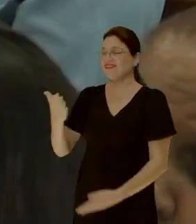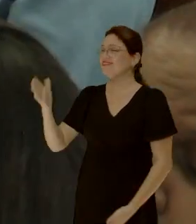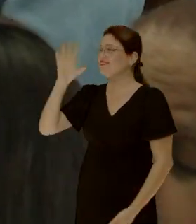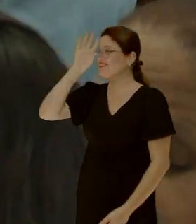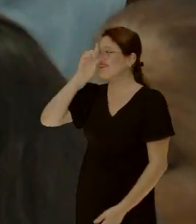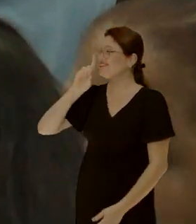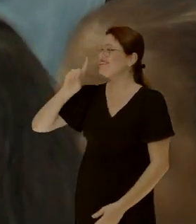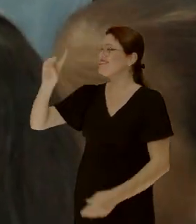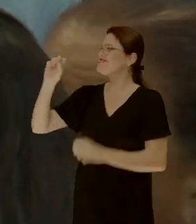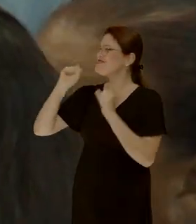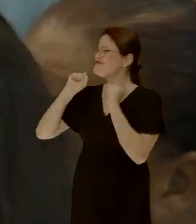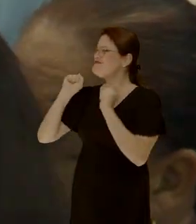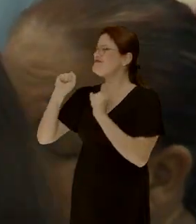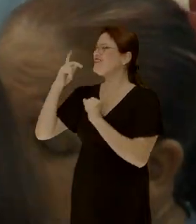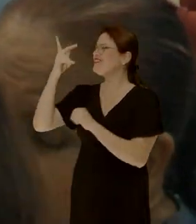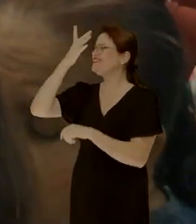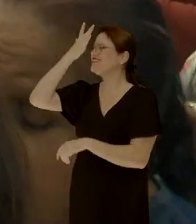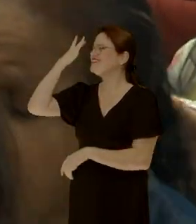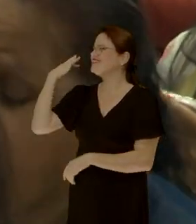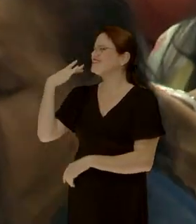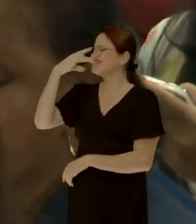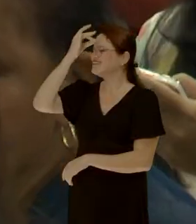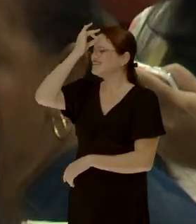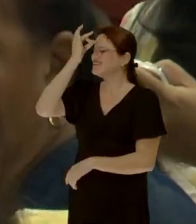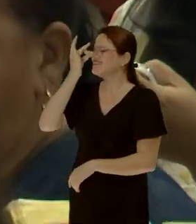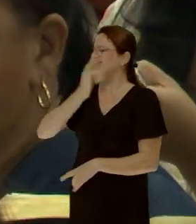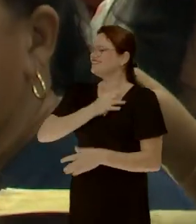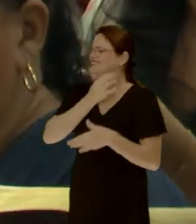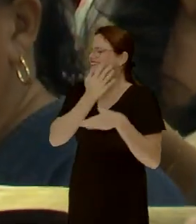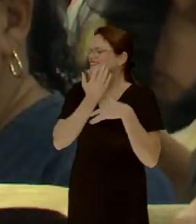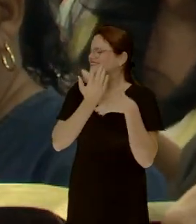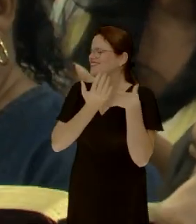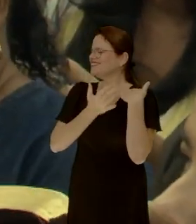Deus, toca-me com brasas no